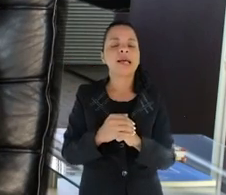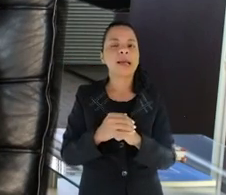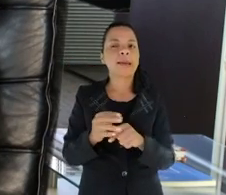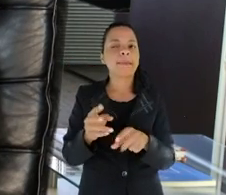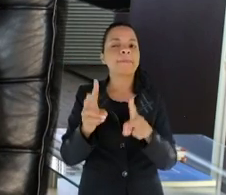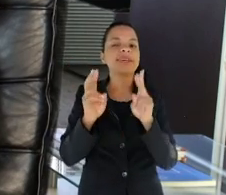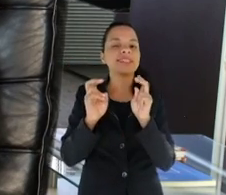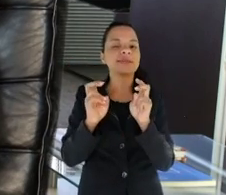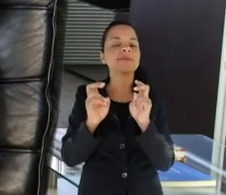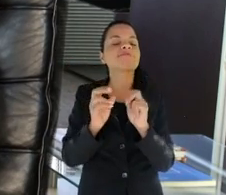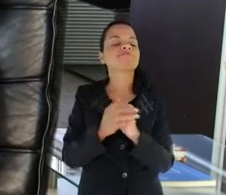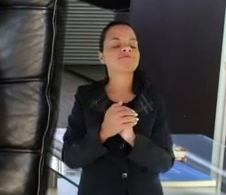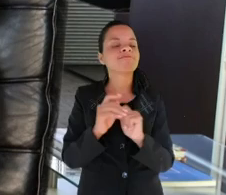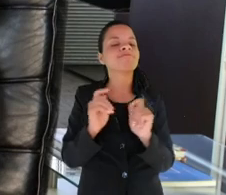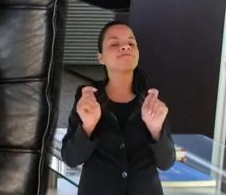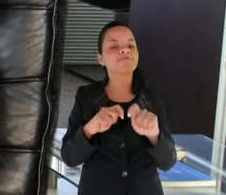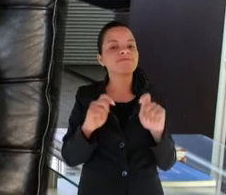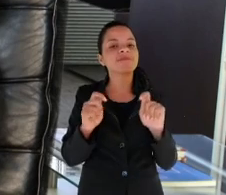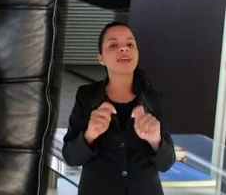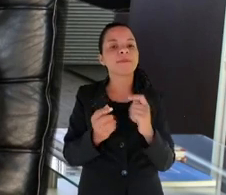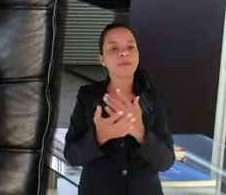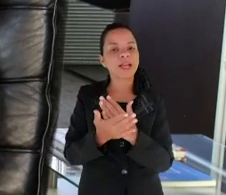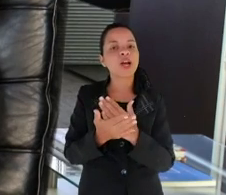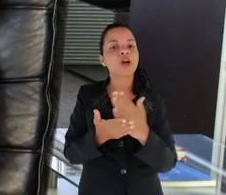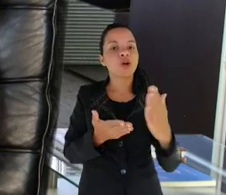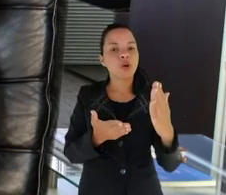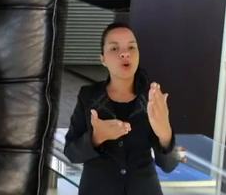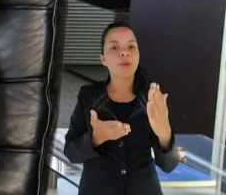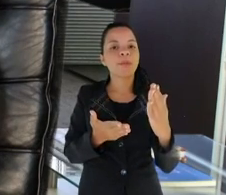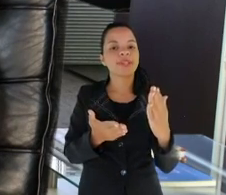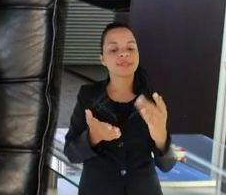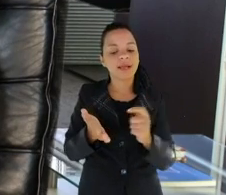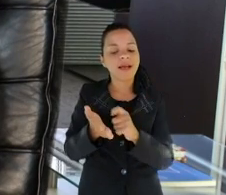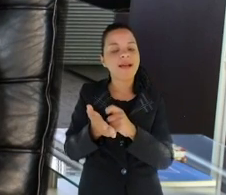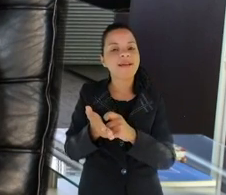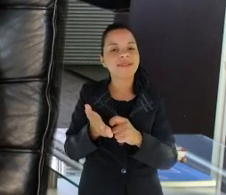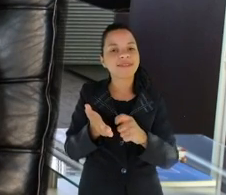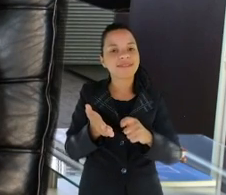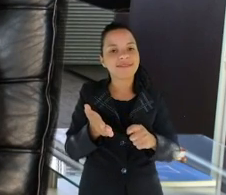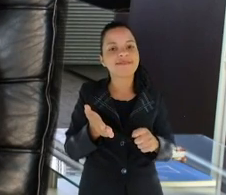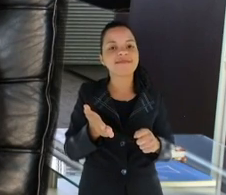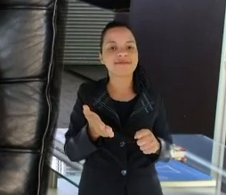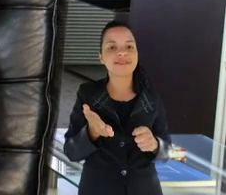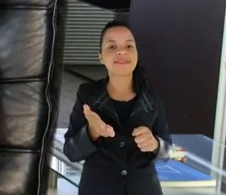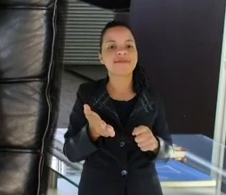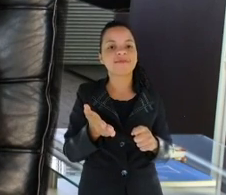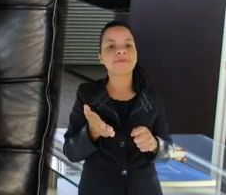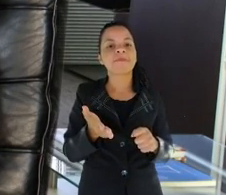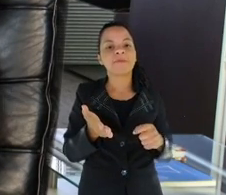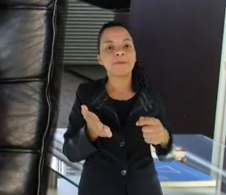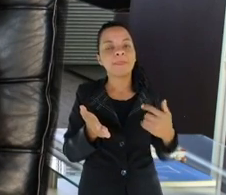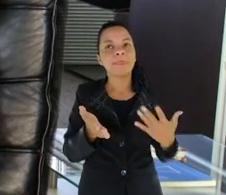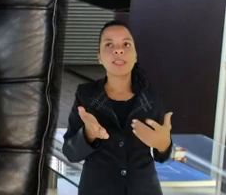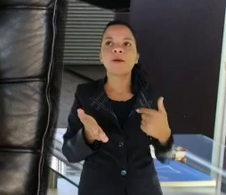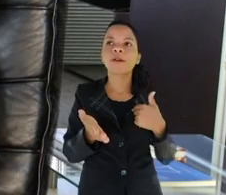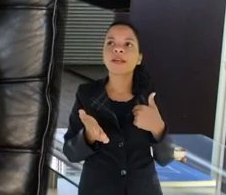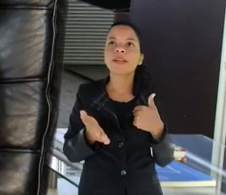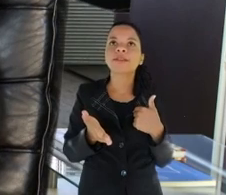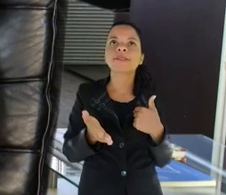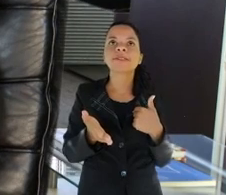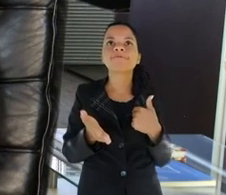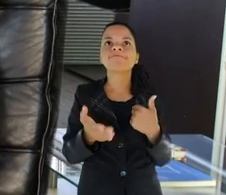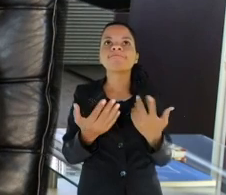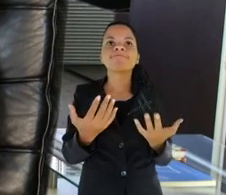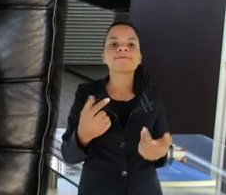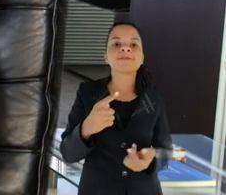de optar por algum gênero e escrever. Então eu tive que ter assim um aperto muito grande